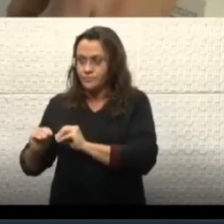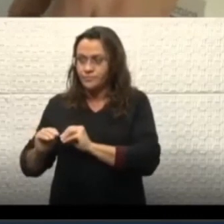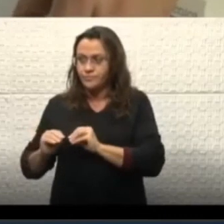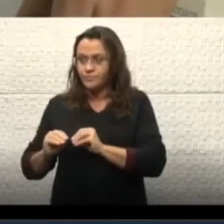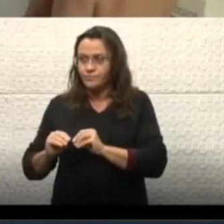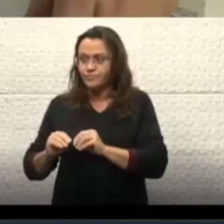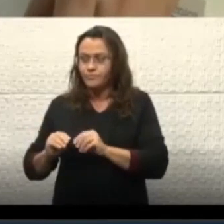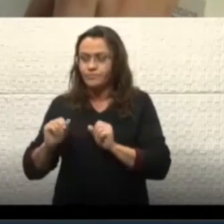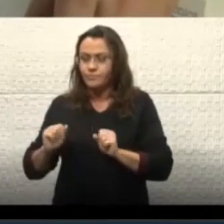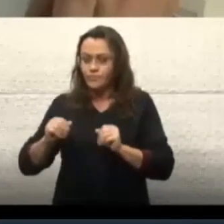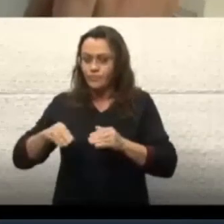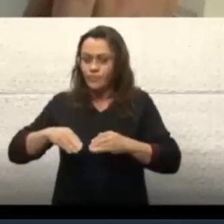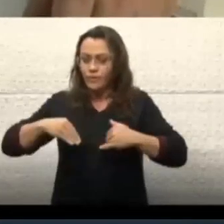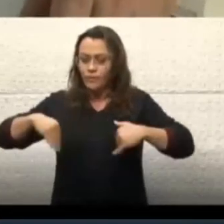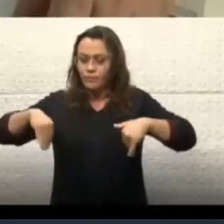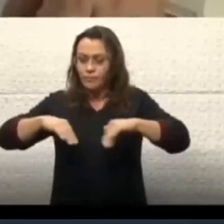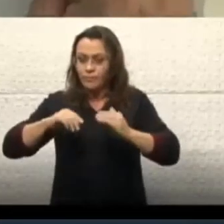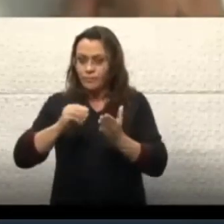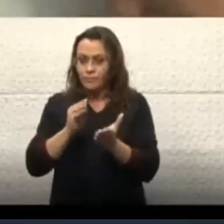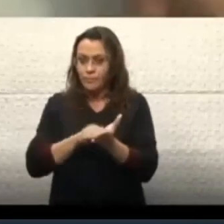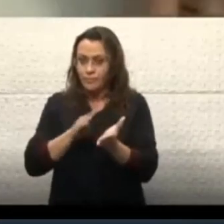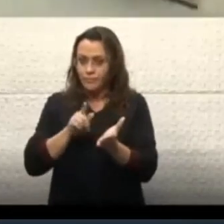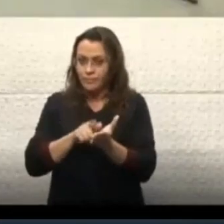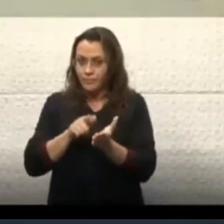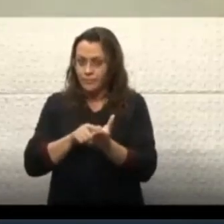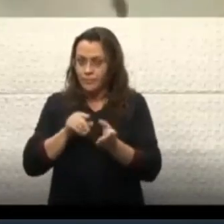Então, eu retiro o papel filtro.